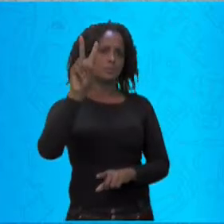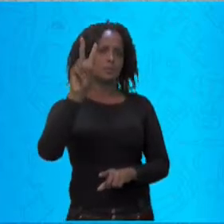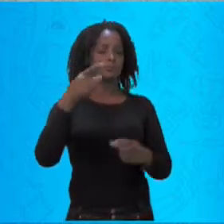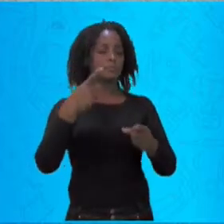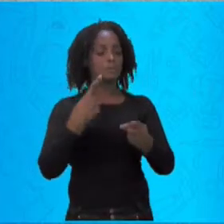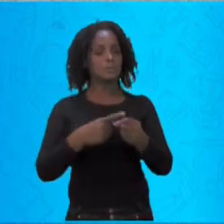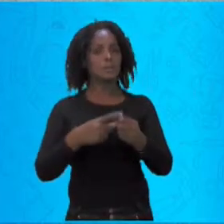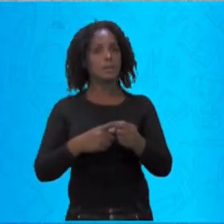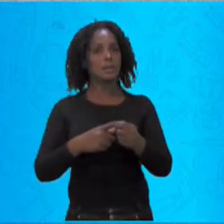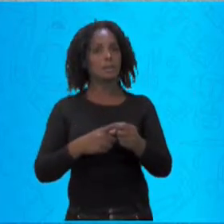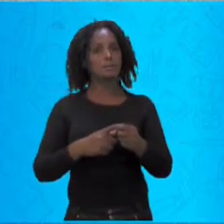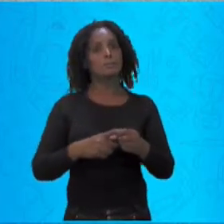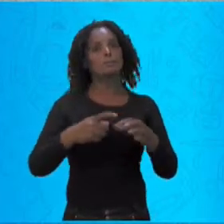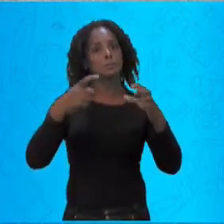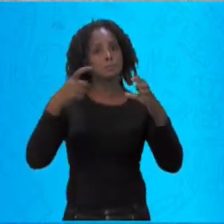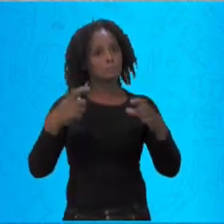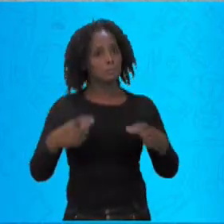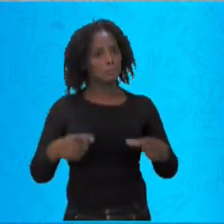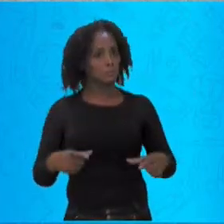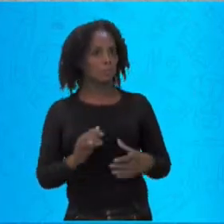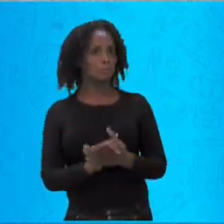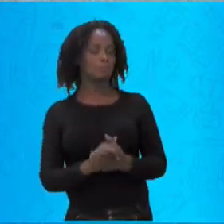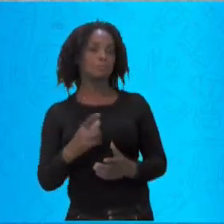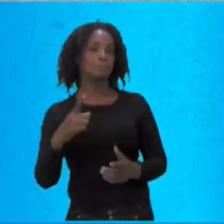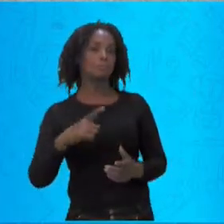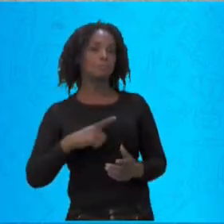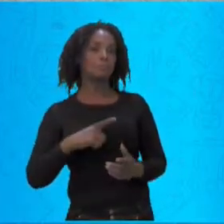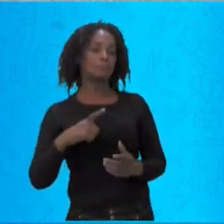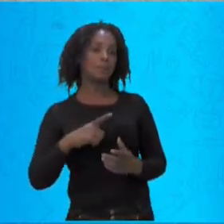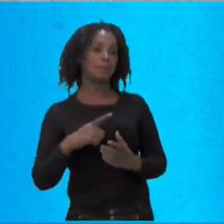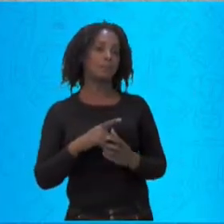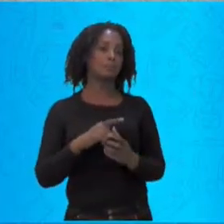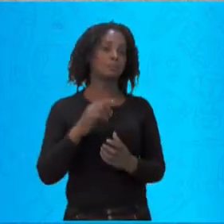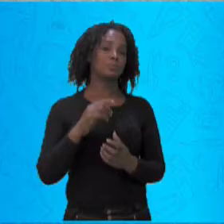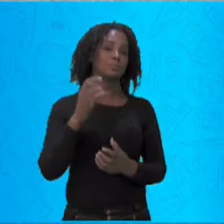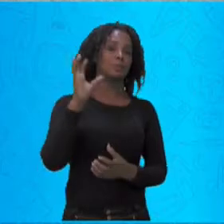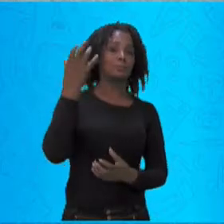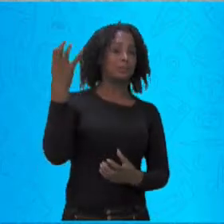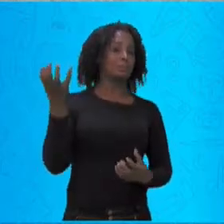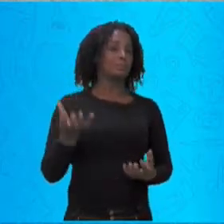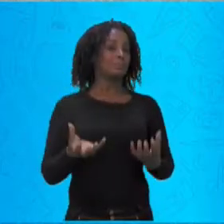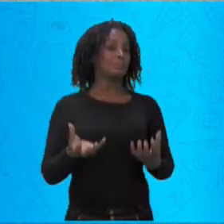moro, onde moramos, tem o clima quente.